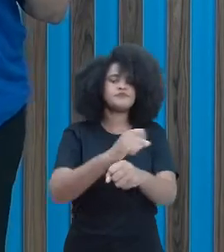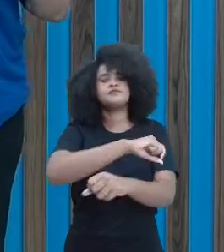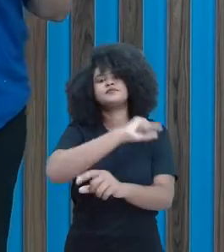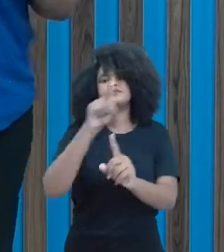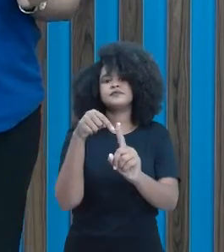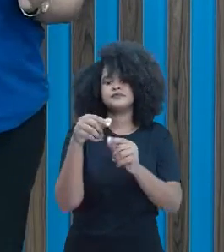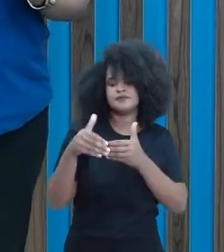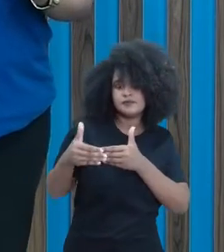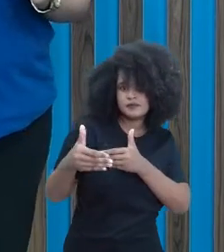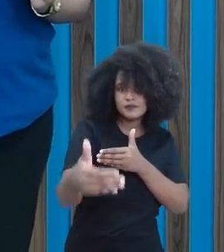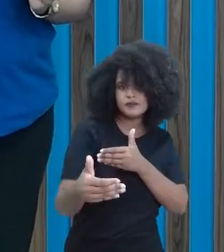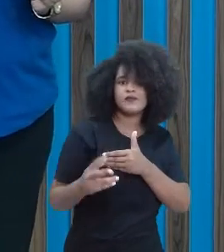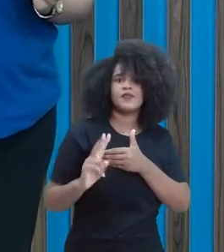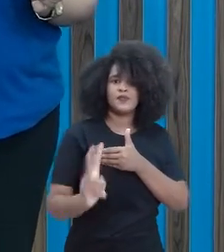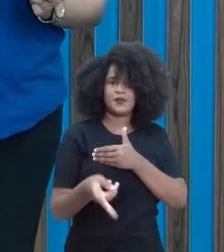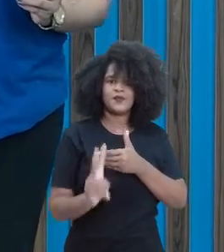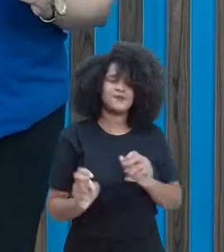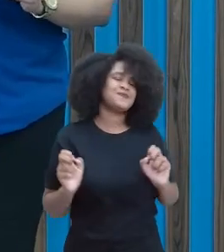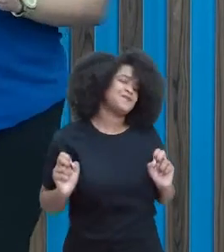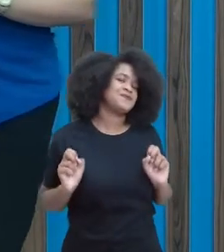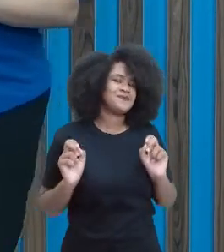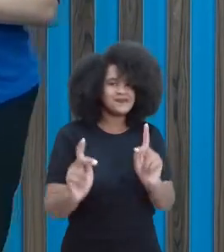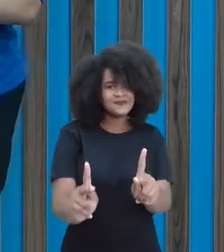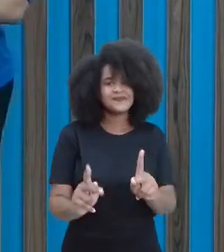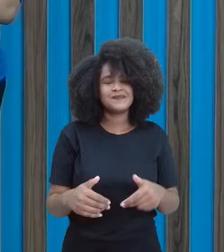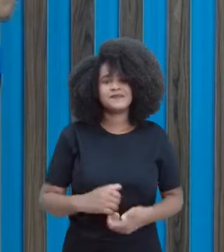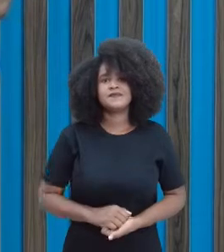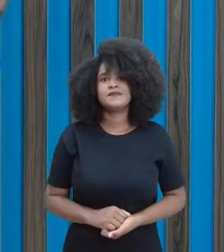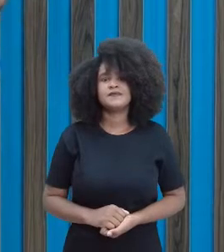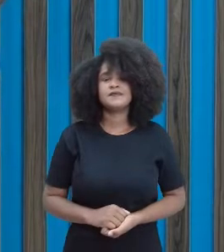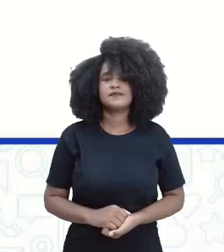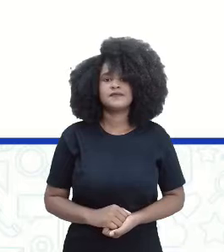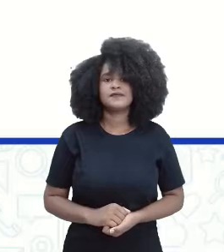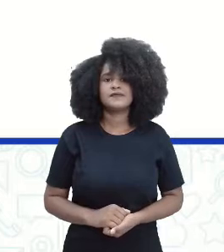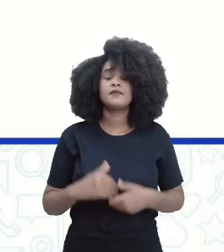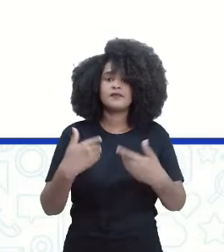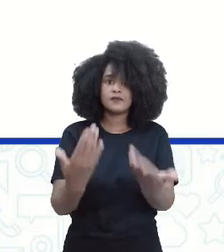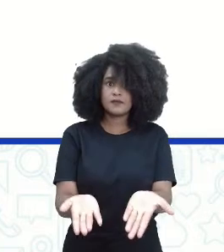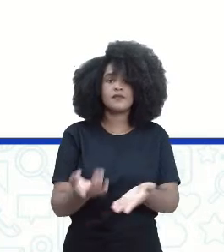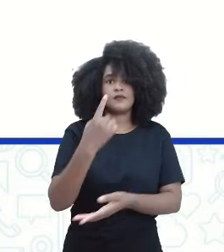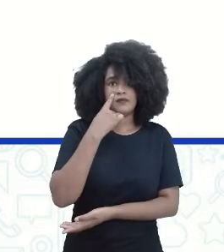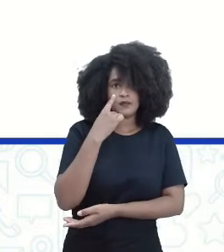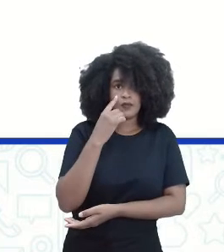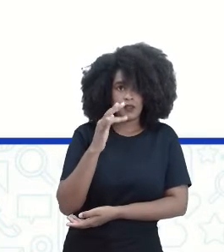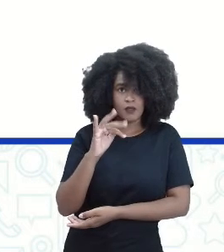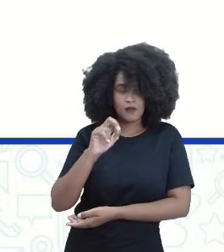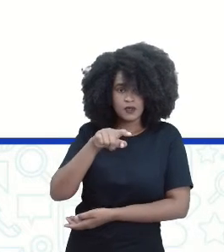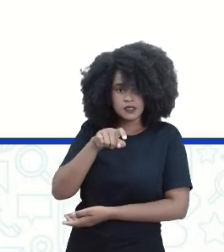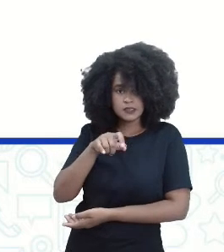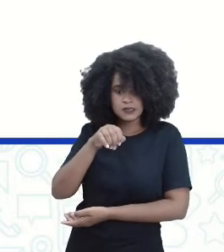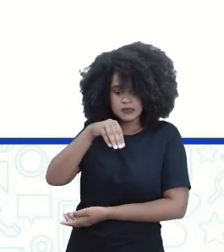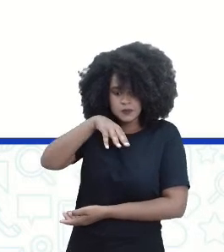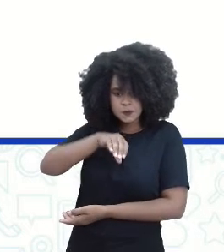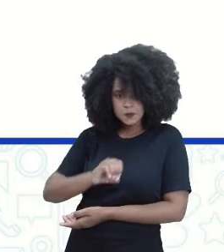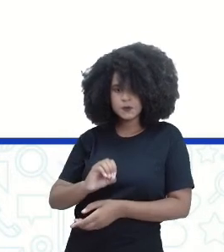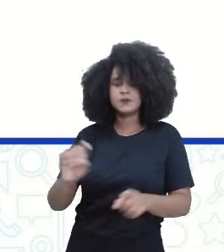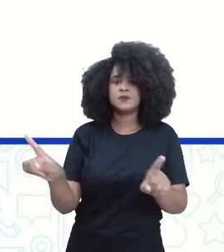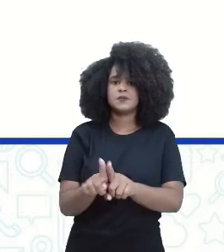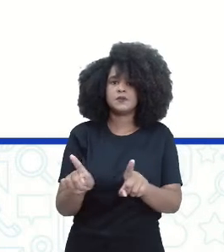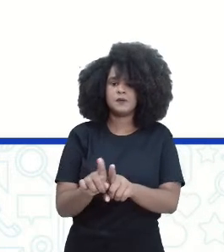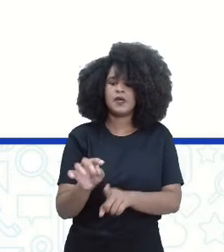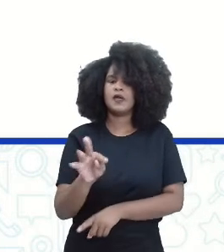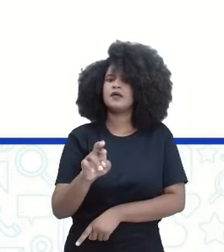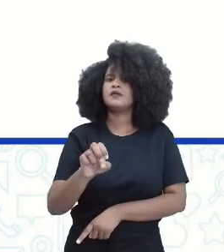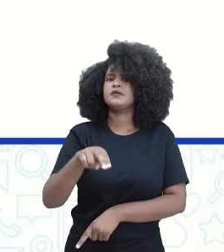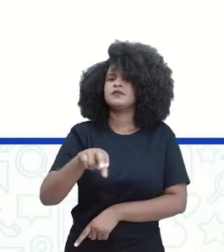gente continuar aqui nosso assunto, tá certo? Vamos lá. Então, ó, fixismo e transformismo, né? O que